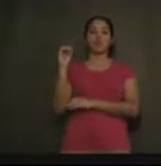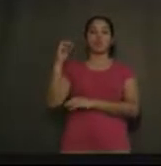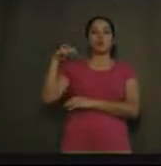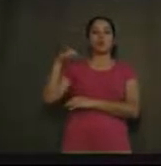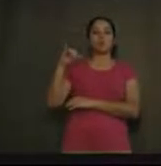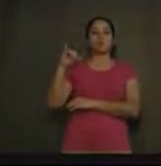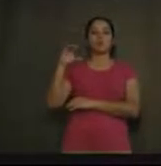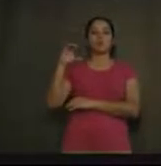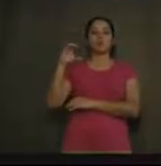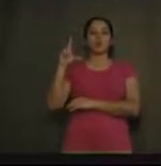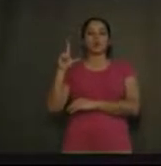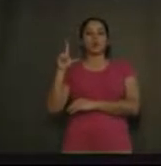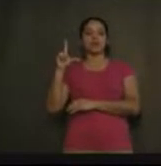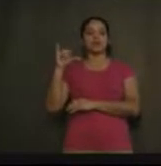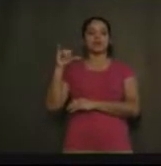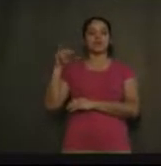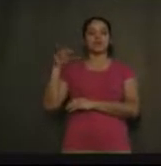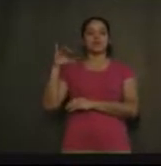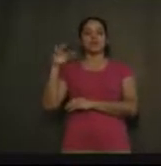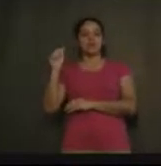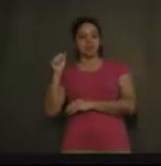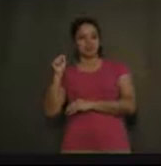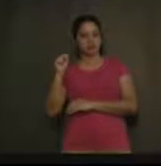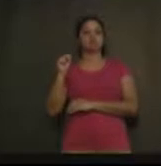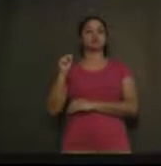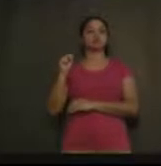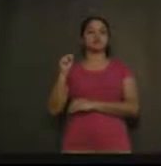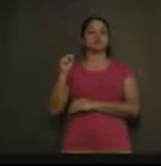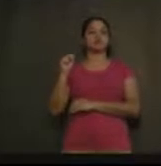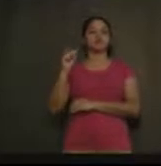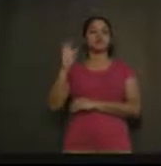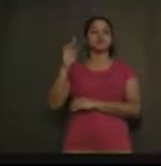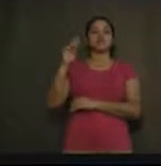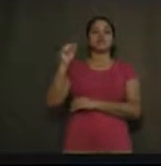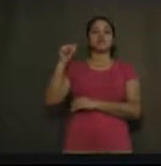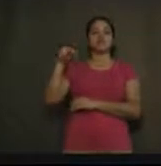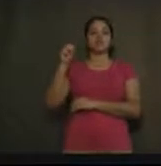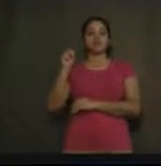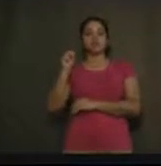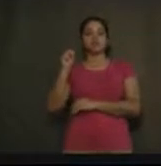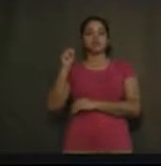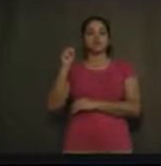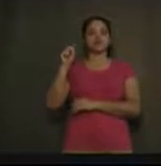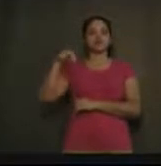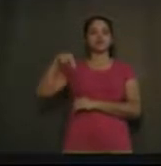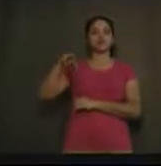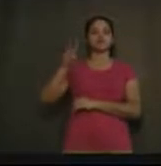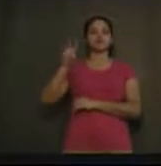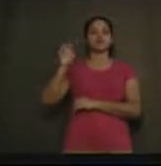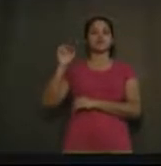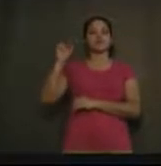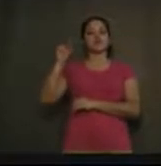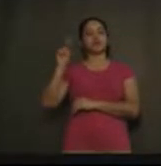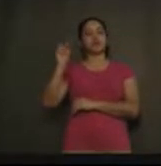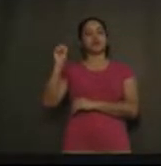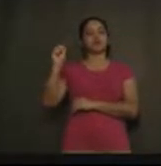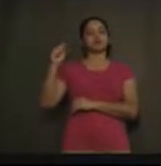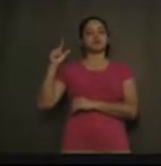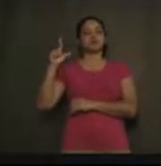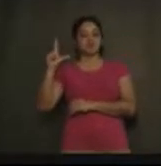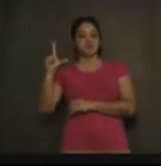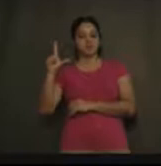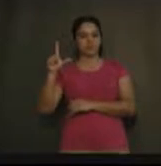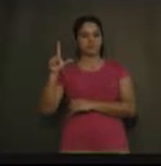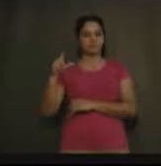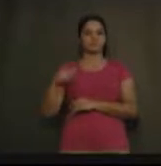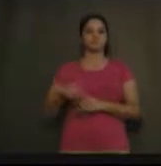homoclínica, chamava biassintótica. Esse ponto aqui é um ponto cuja trajetória no futuro